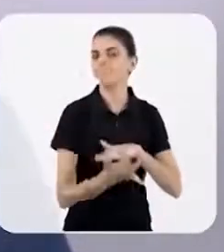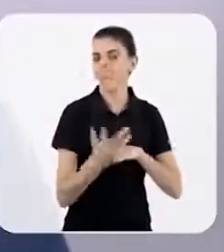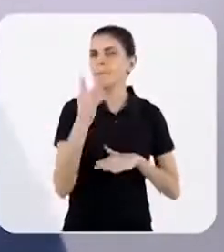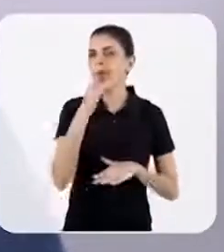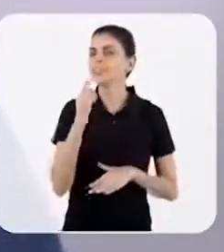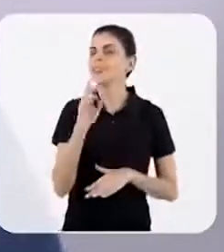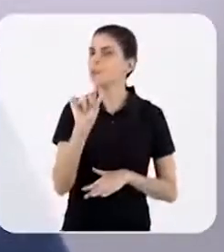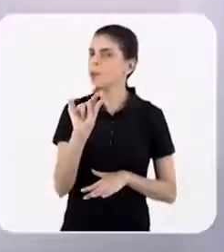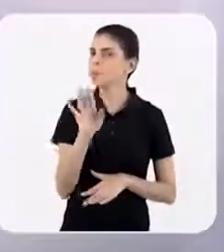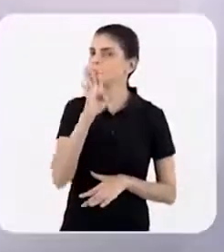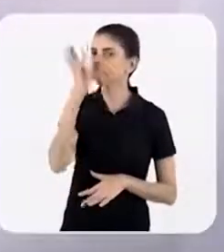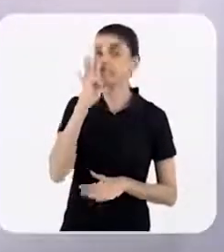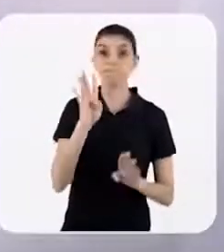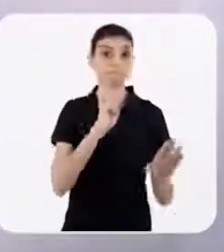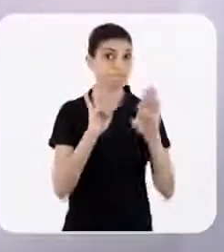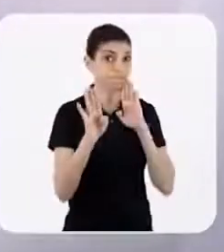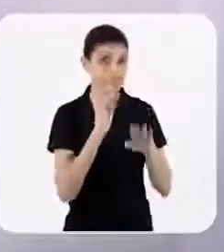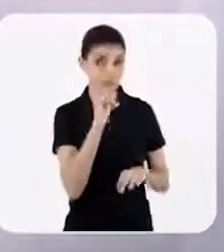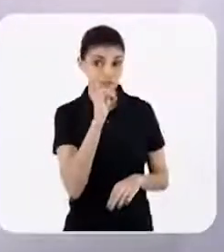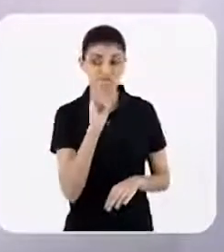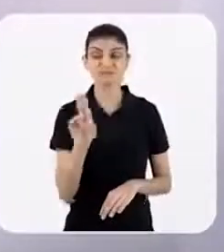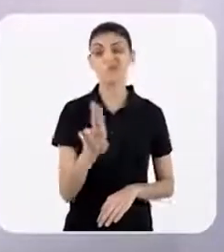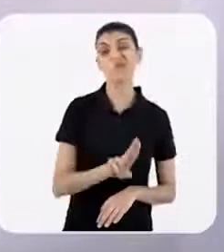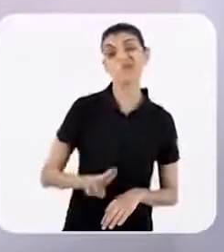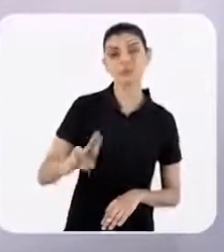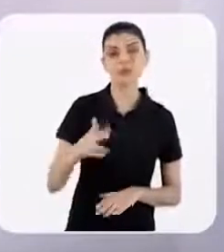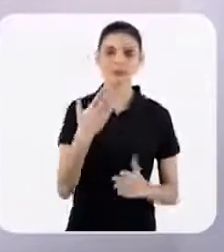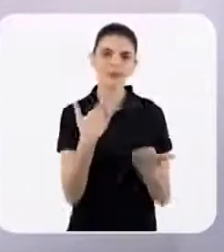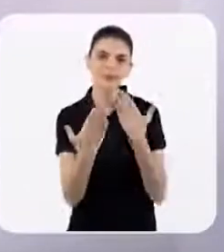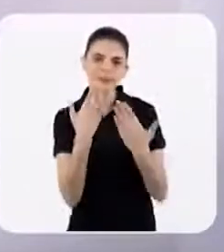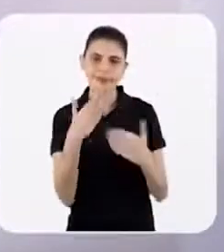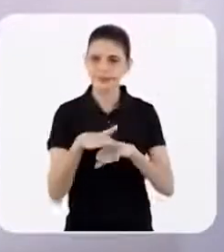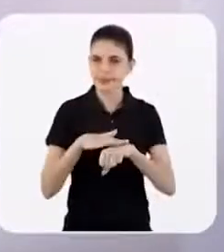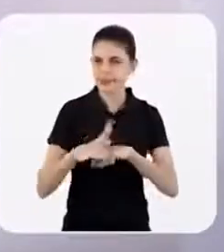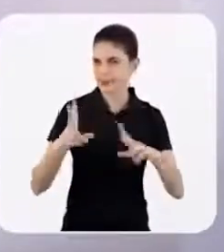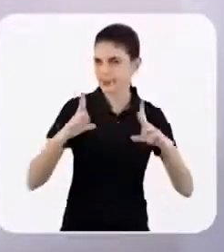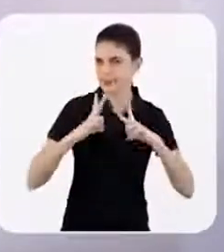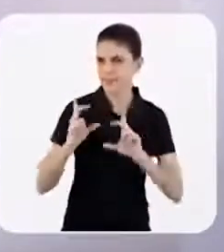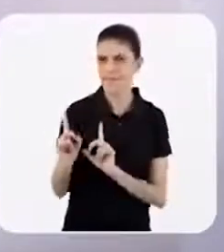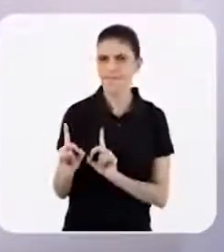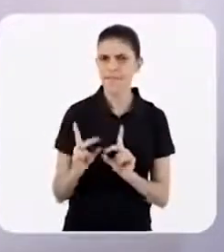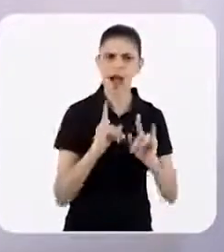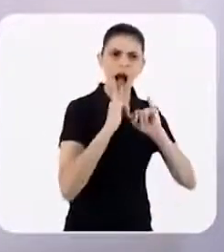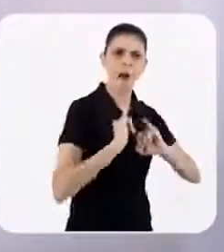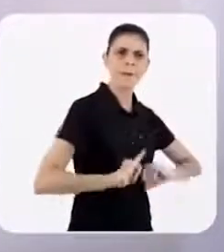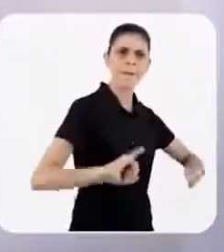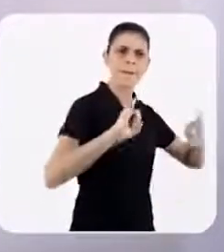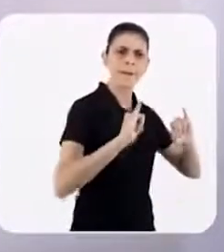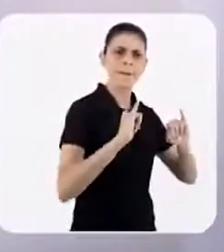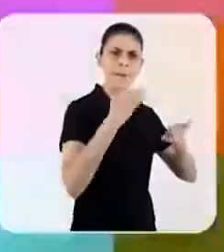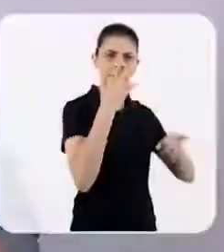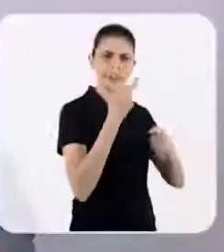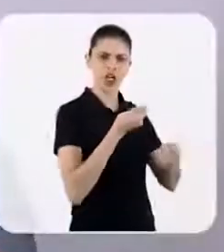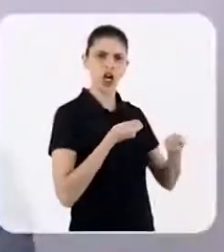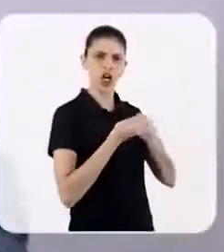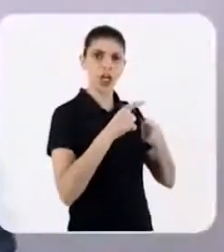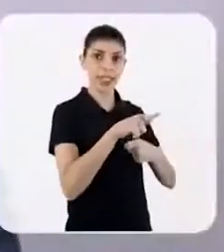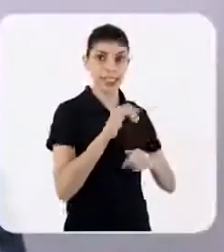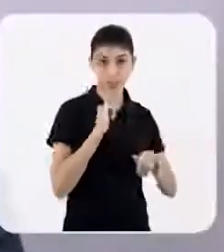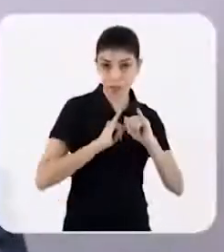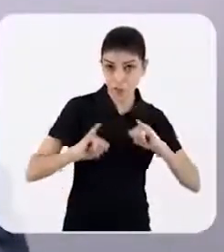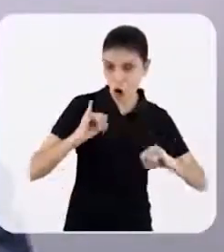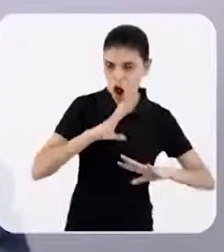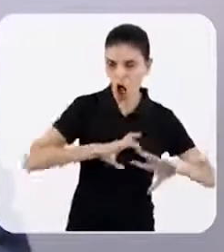sociais começaram a abusar. O Facebook, por exemplo, é acusado de utilizar até as nossas conversas pessoais para vender anúncios que nos manipulam. Pior,